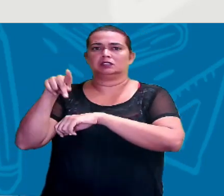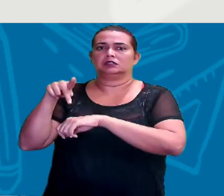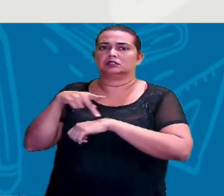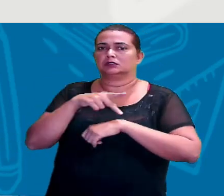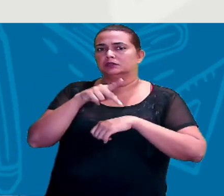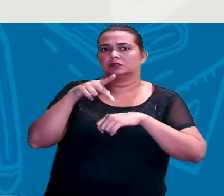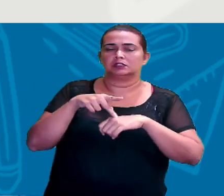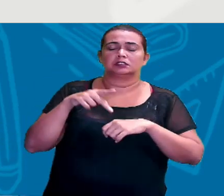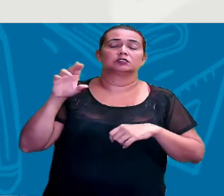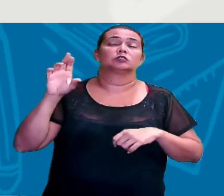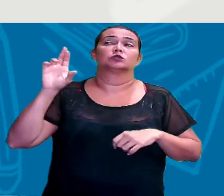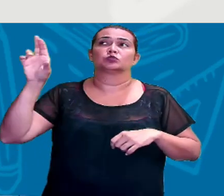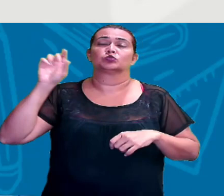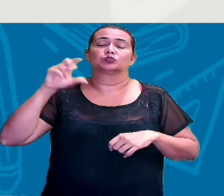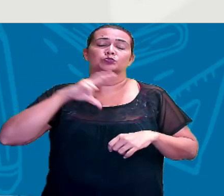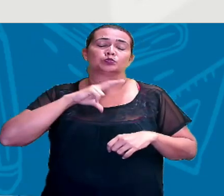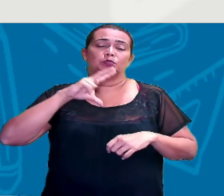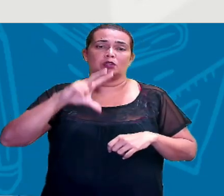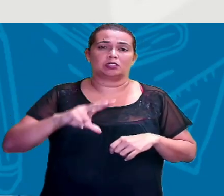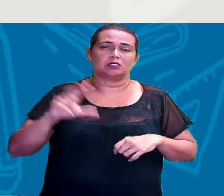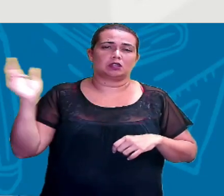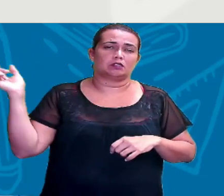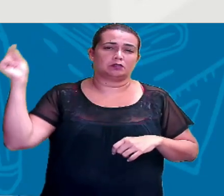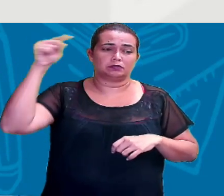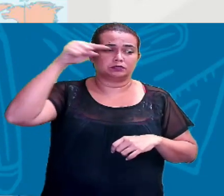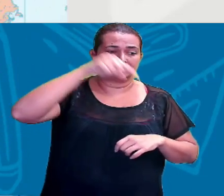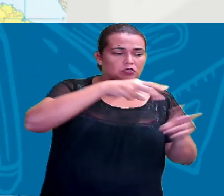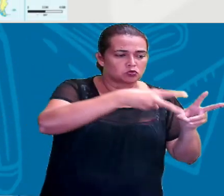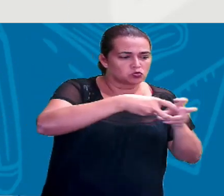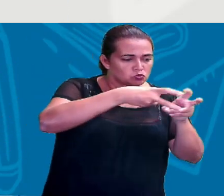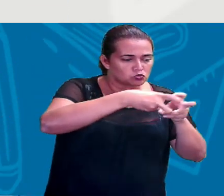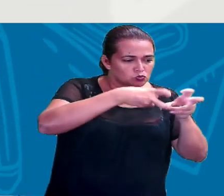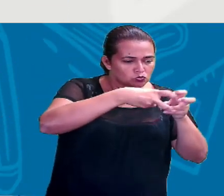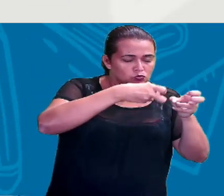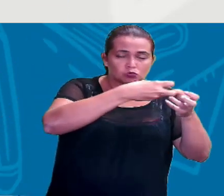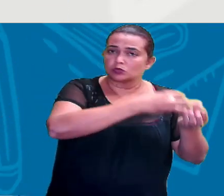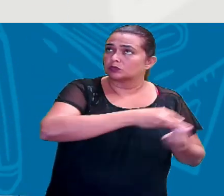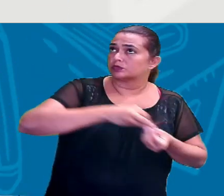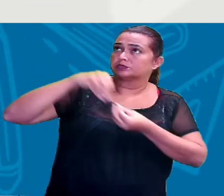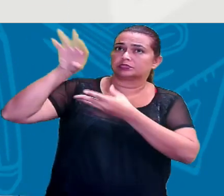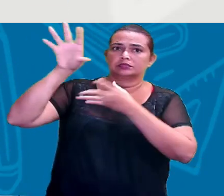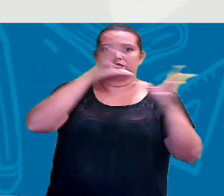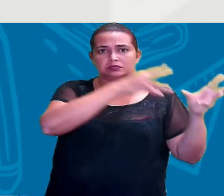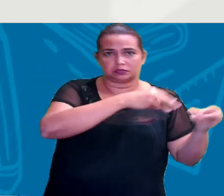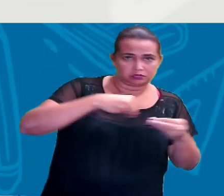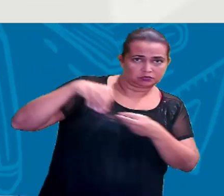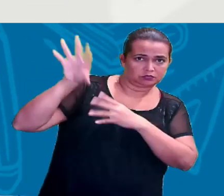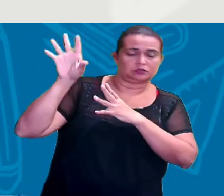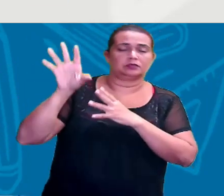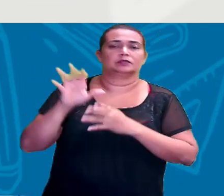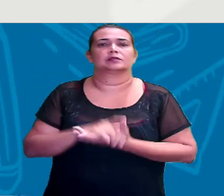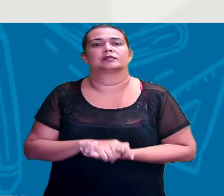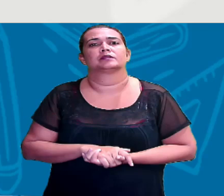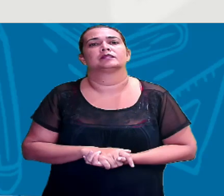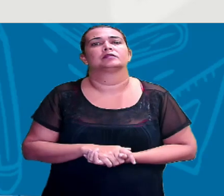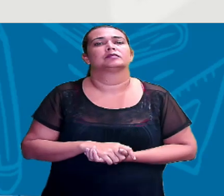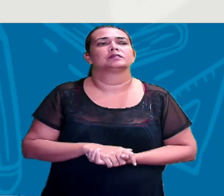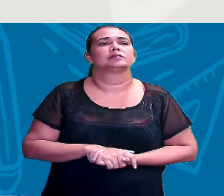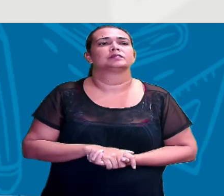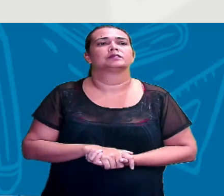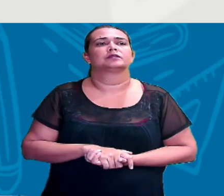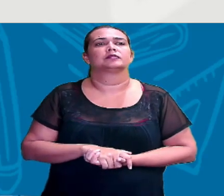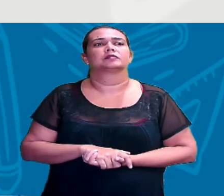por portugueses e espanhóis. Então, nós temos a seguinte aqui, a